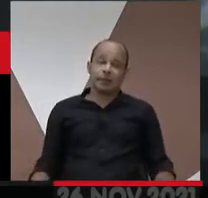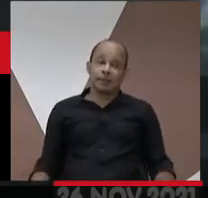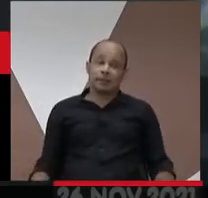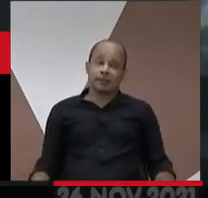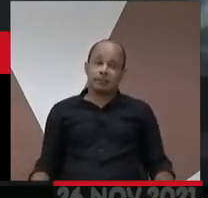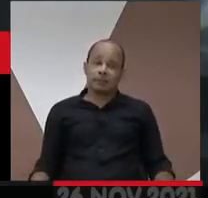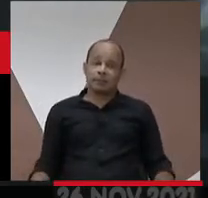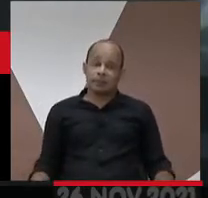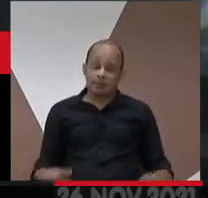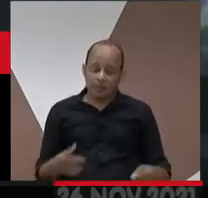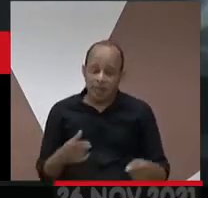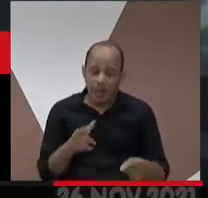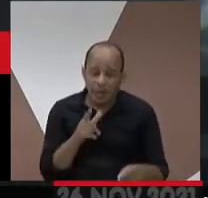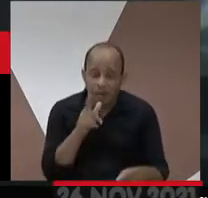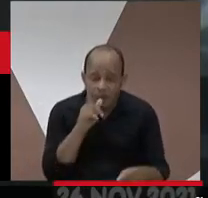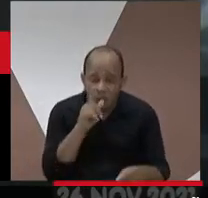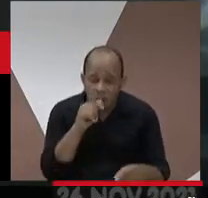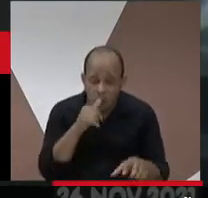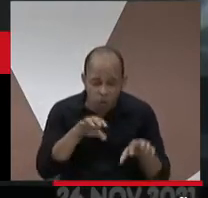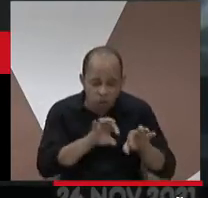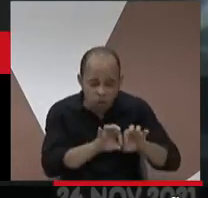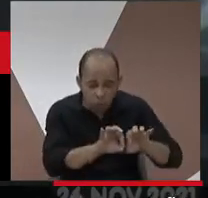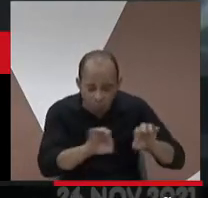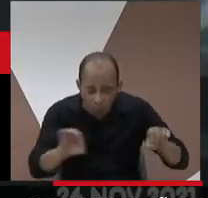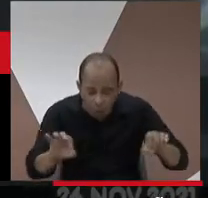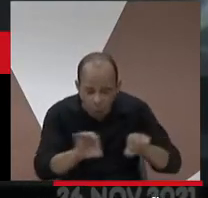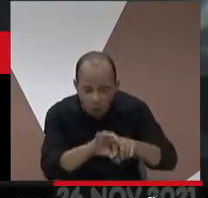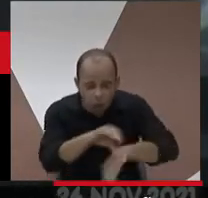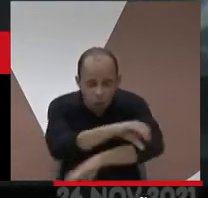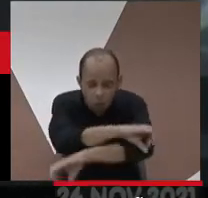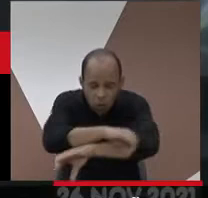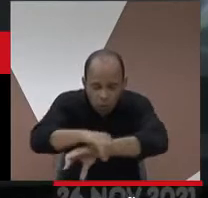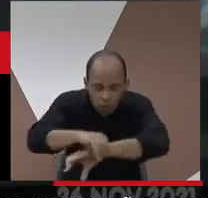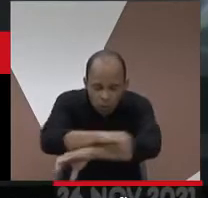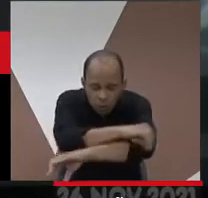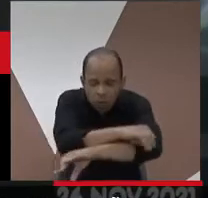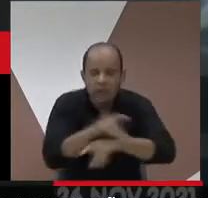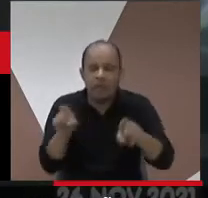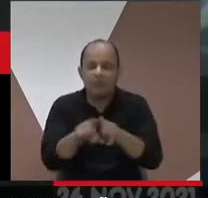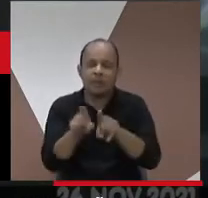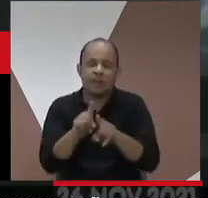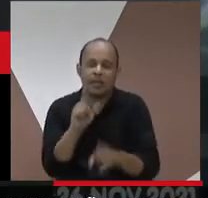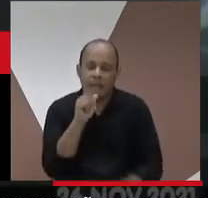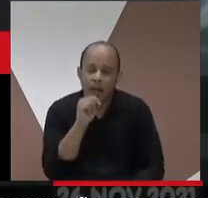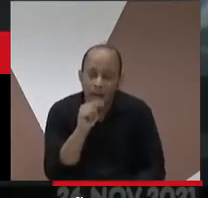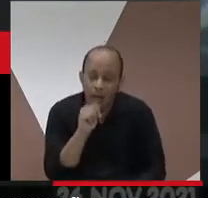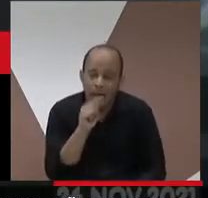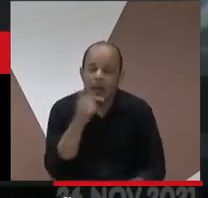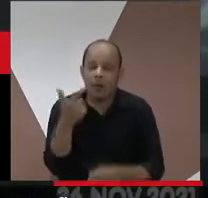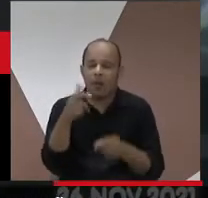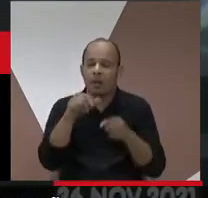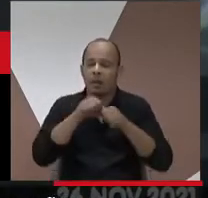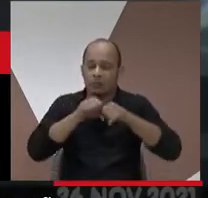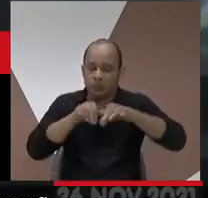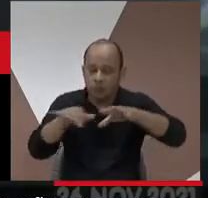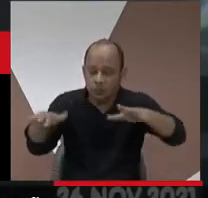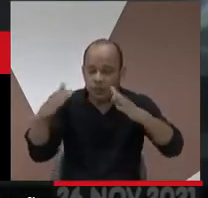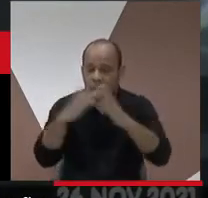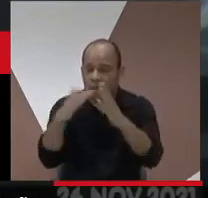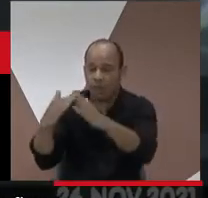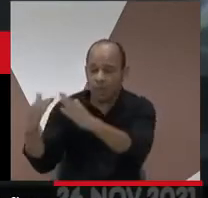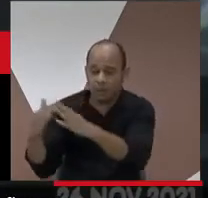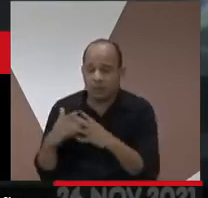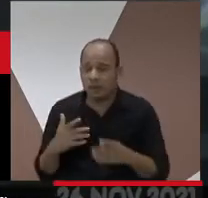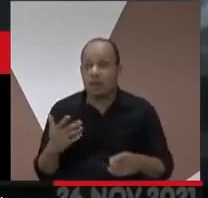Redes de esgoto, distribuição de água, de energia elétrica. Deixar também, como